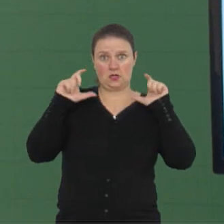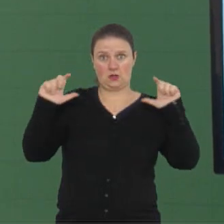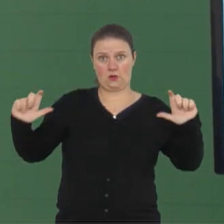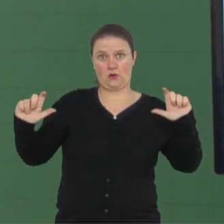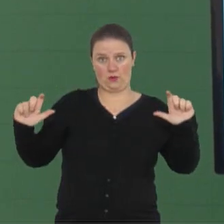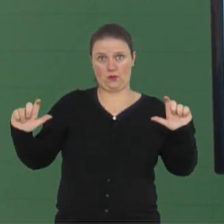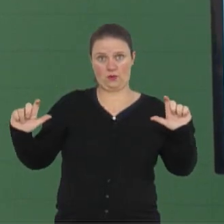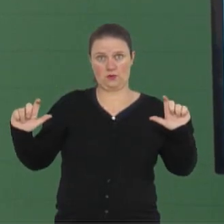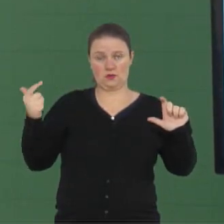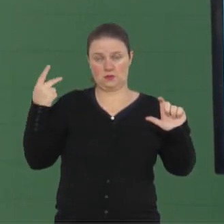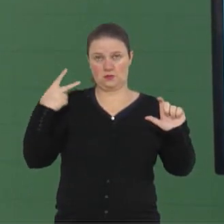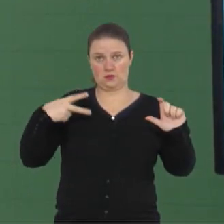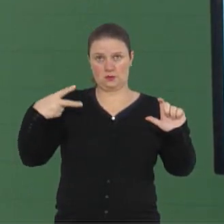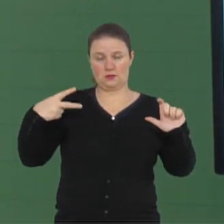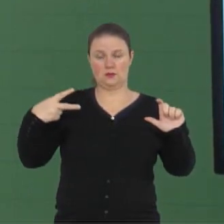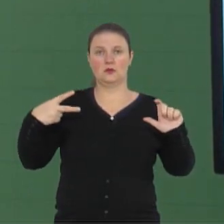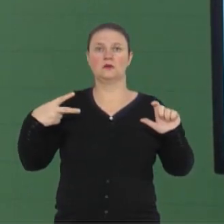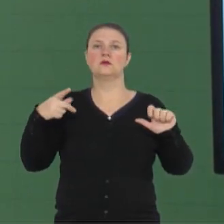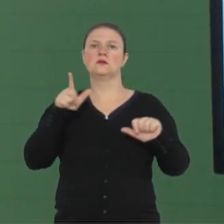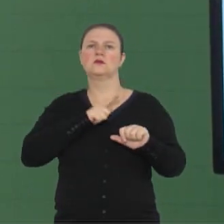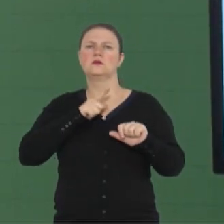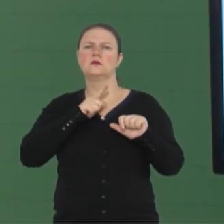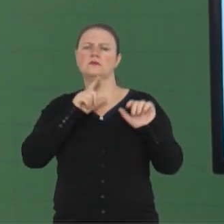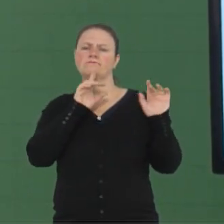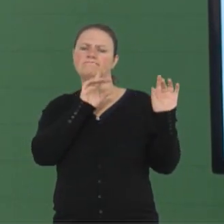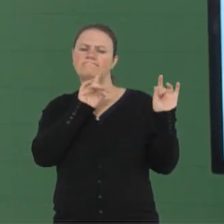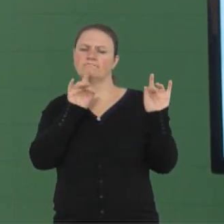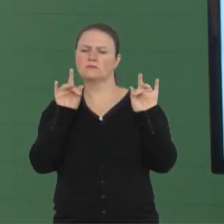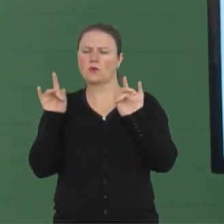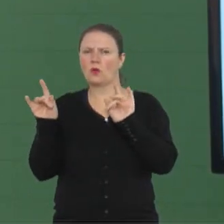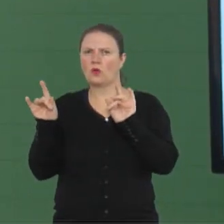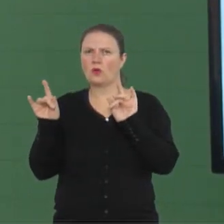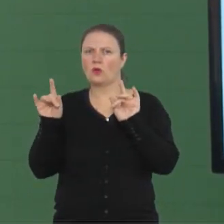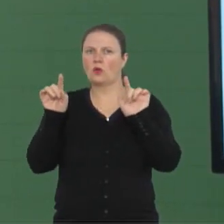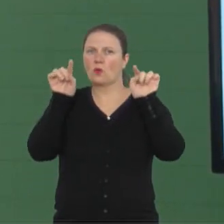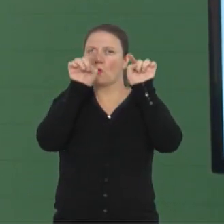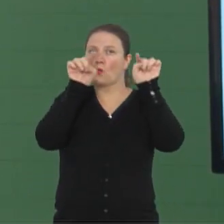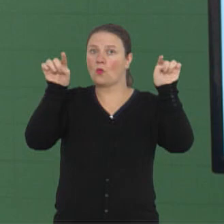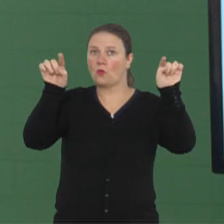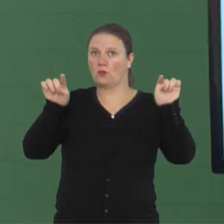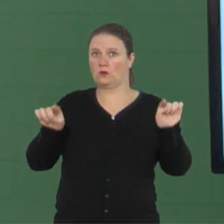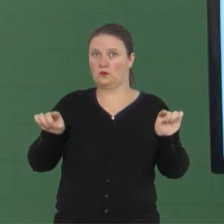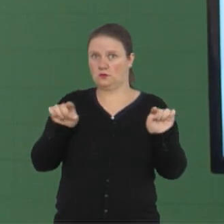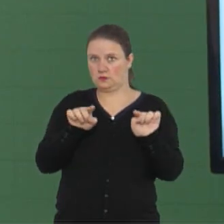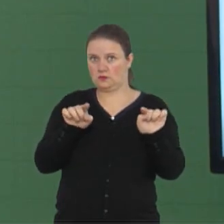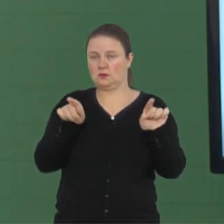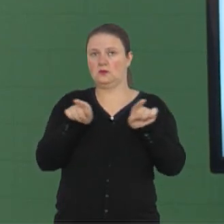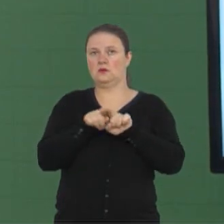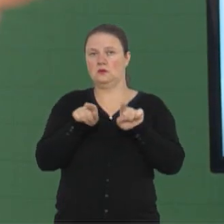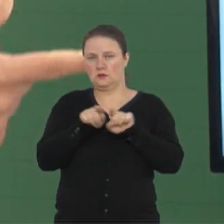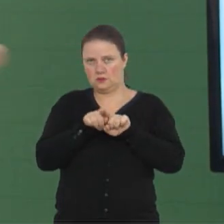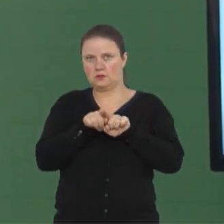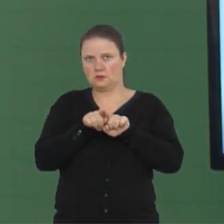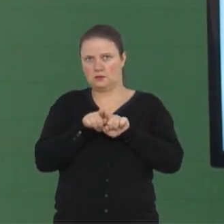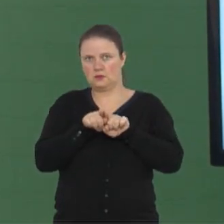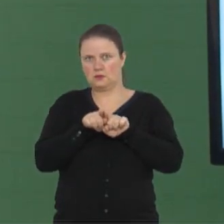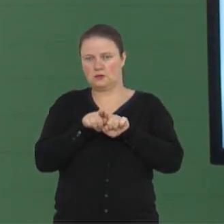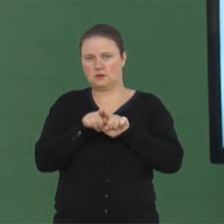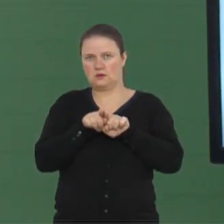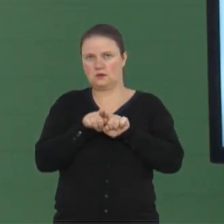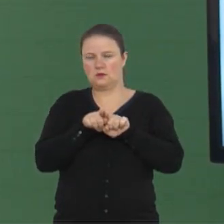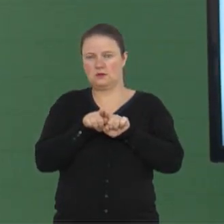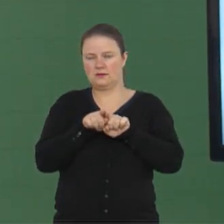próxima expressão, que ali nós temos um detalhe dos colchetes atribuídos a essa nova